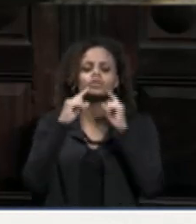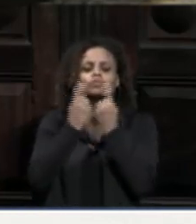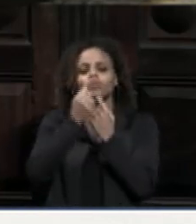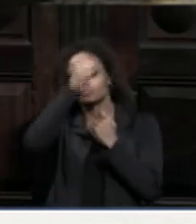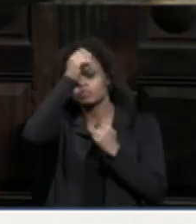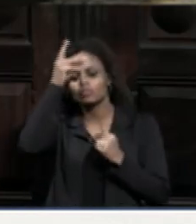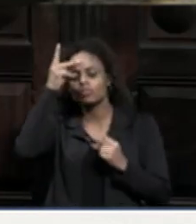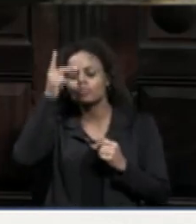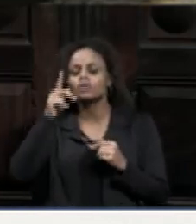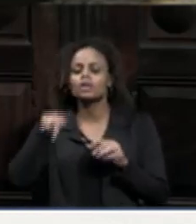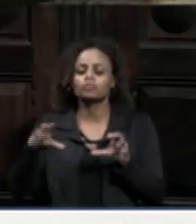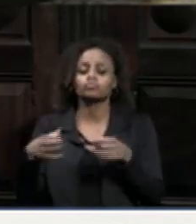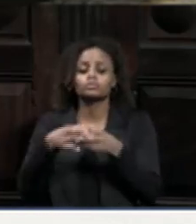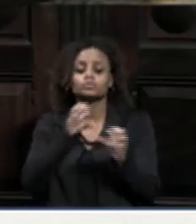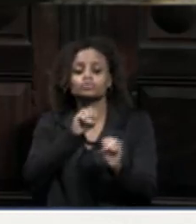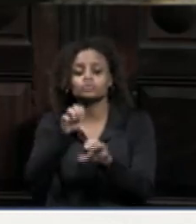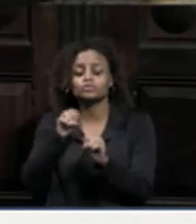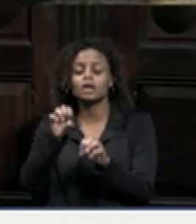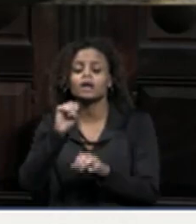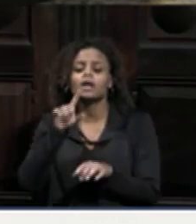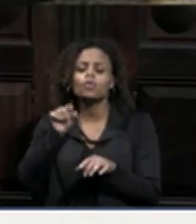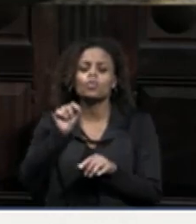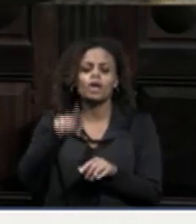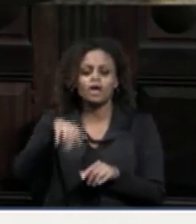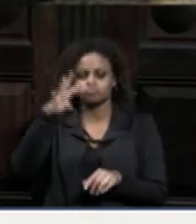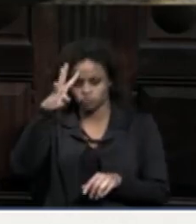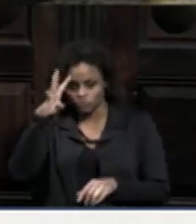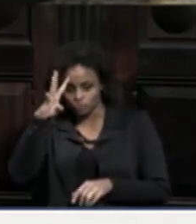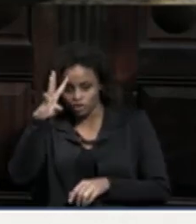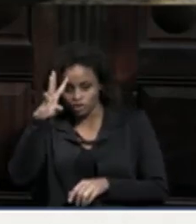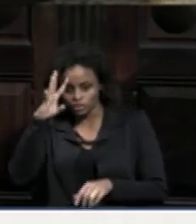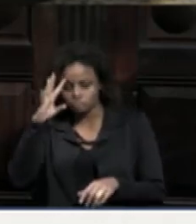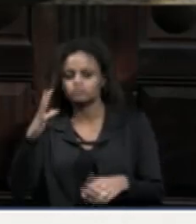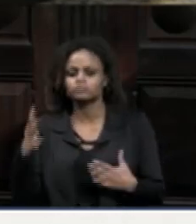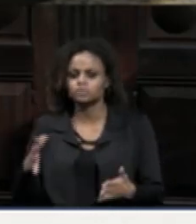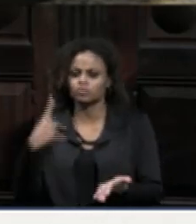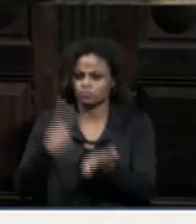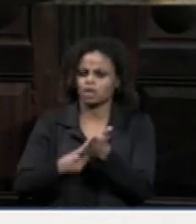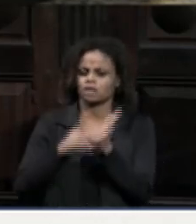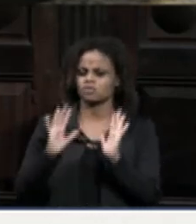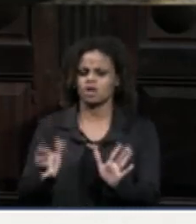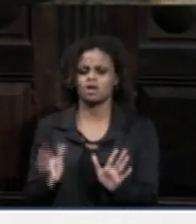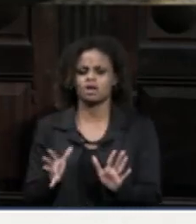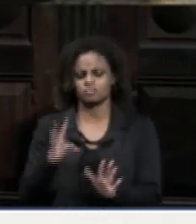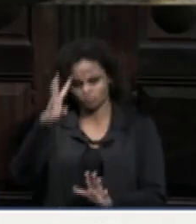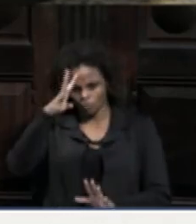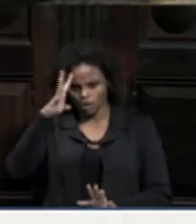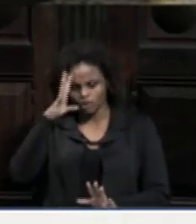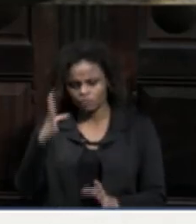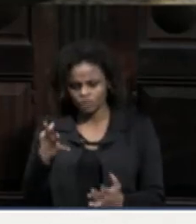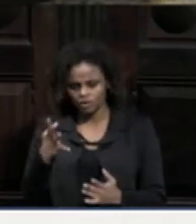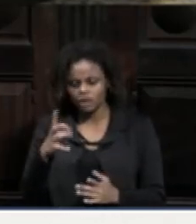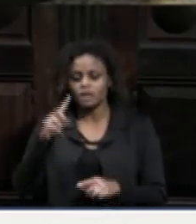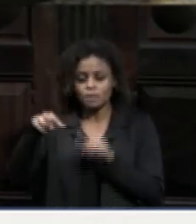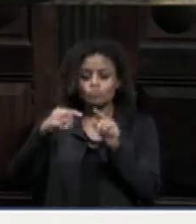Educação. Se é quarta-feira, então vamos deixar marcado e